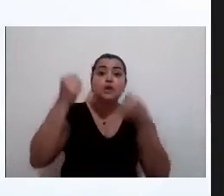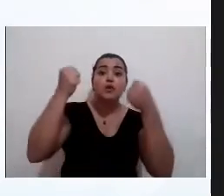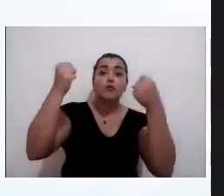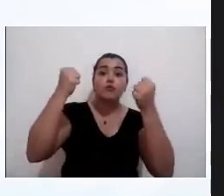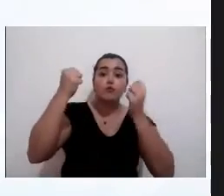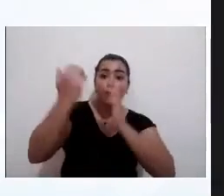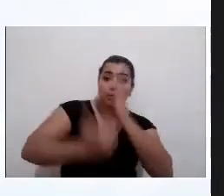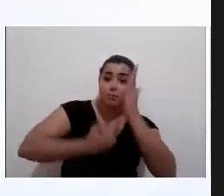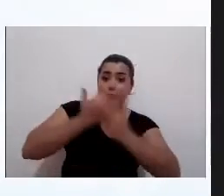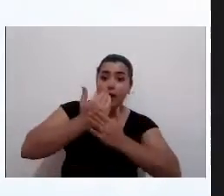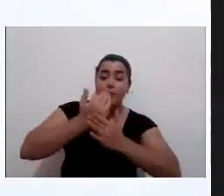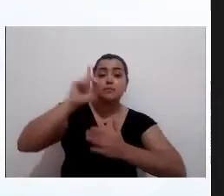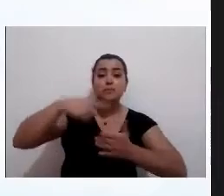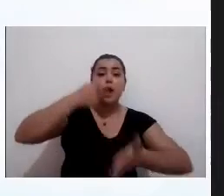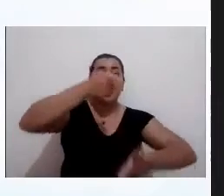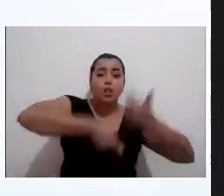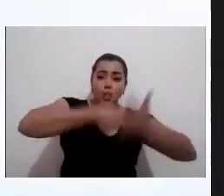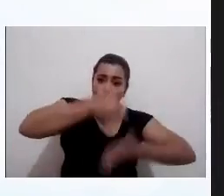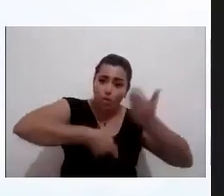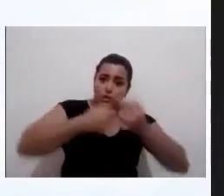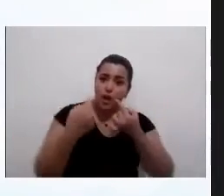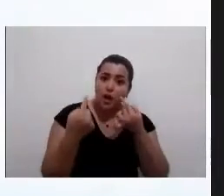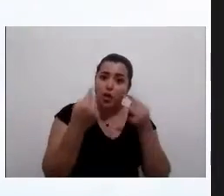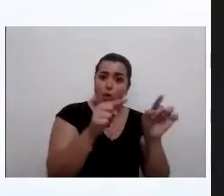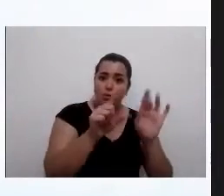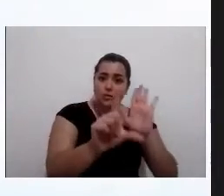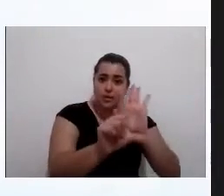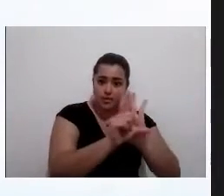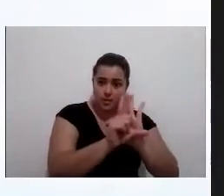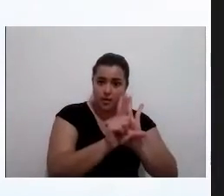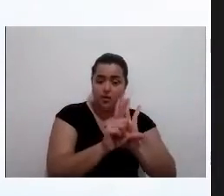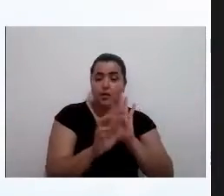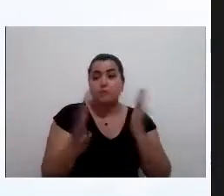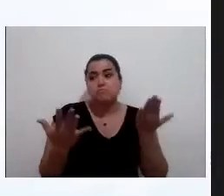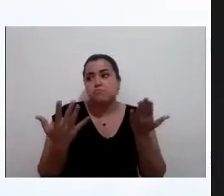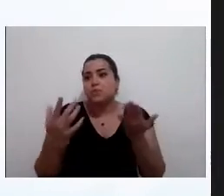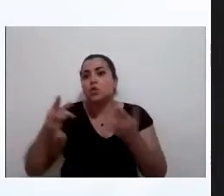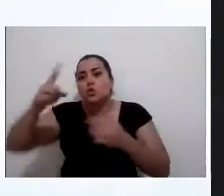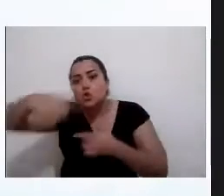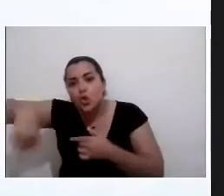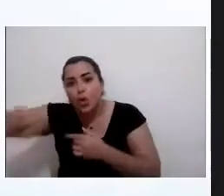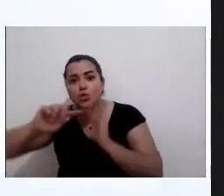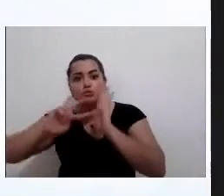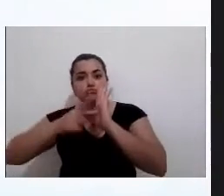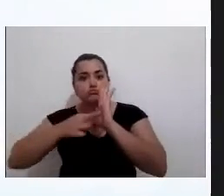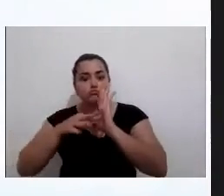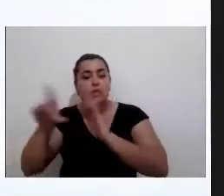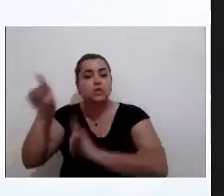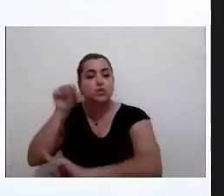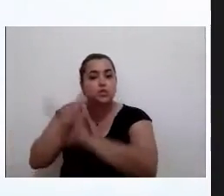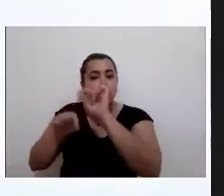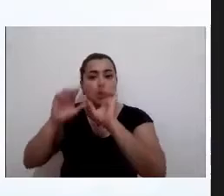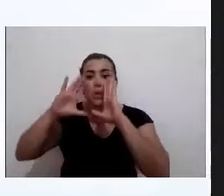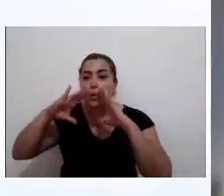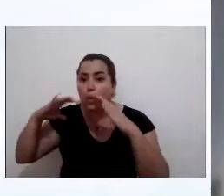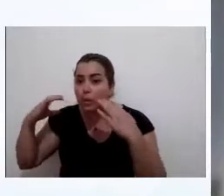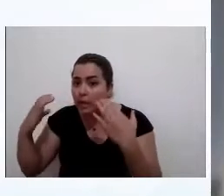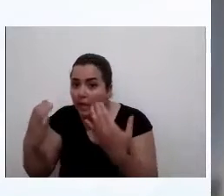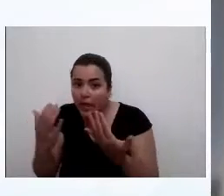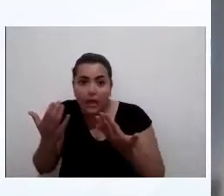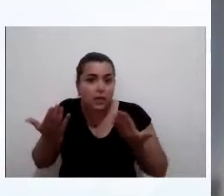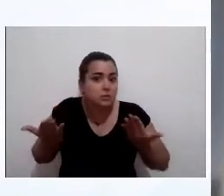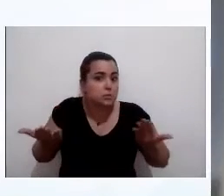na luta sindical, na luta dos trabalhadores de modo geral, e a eleger um Congresso mais progressista, mais